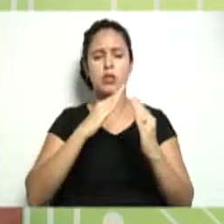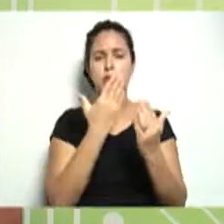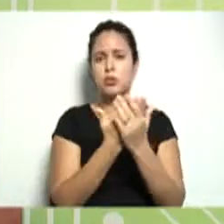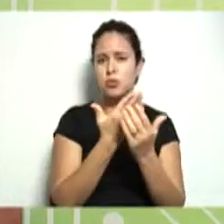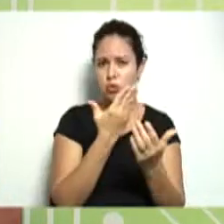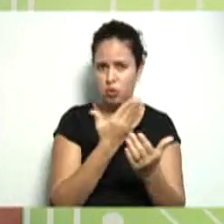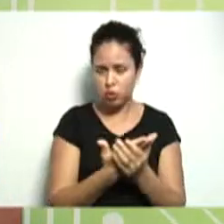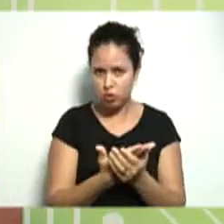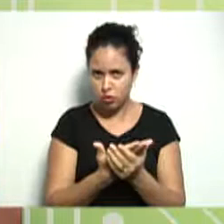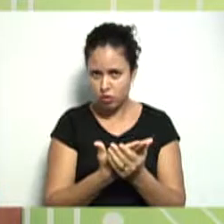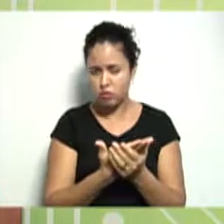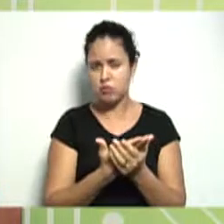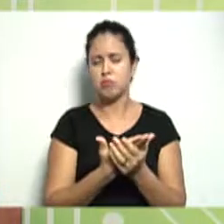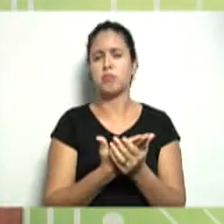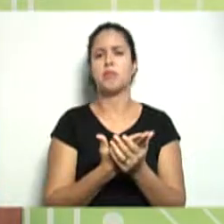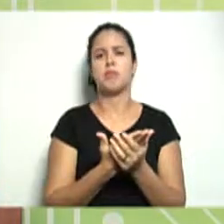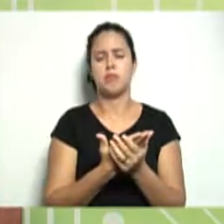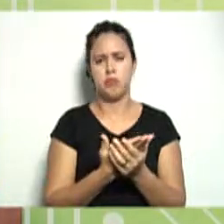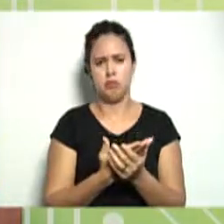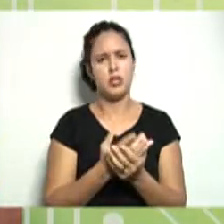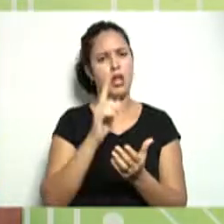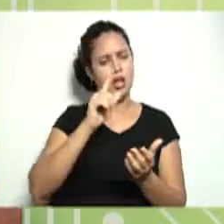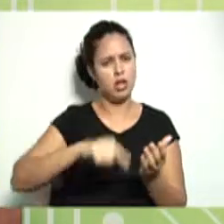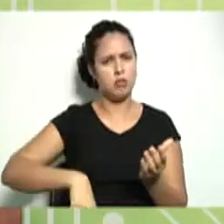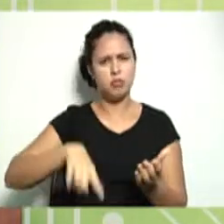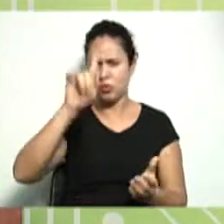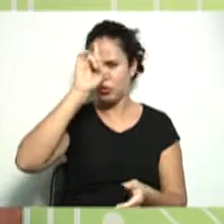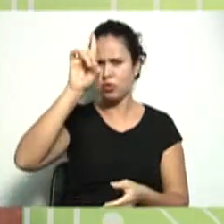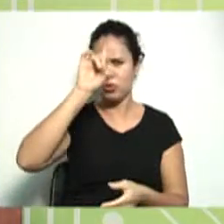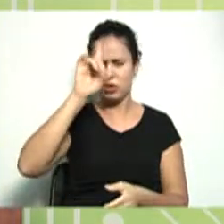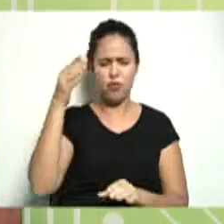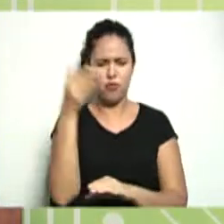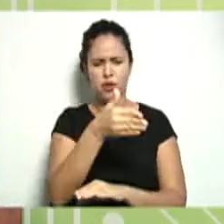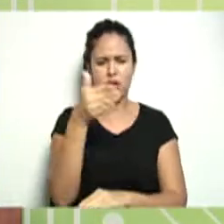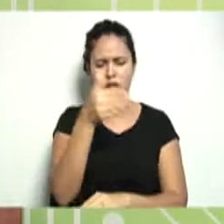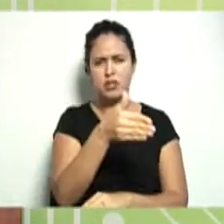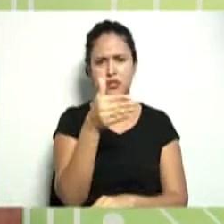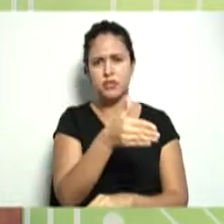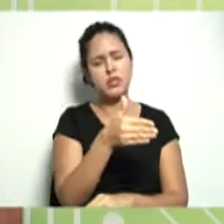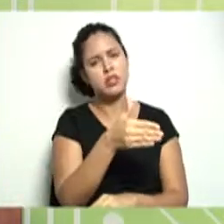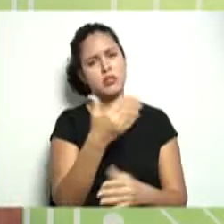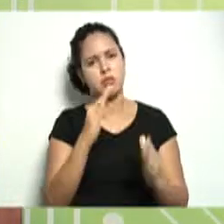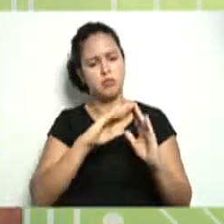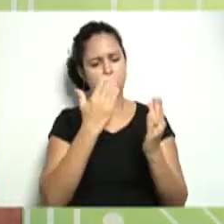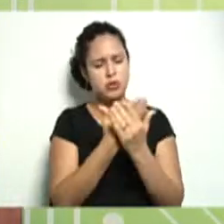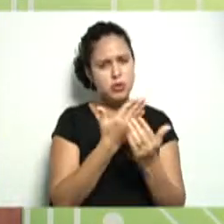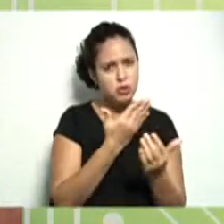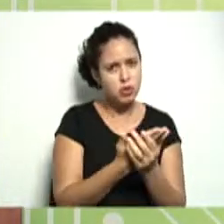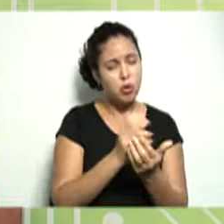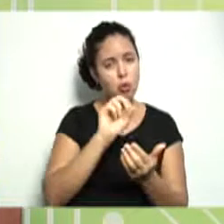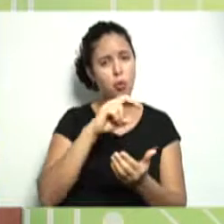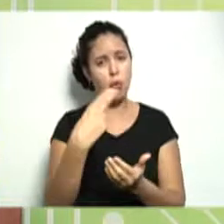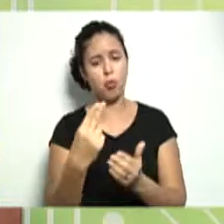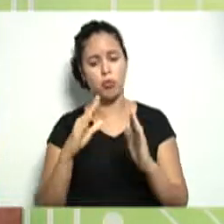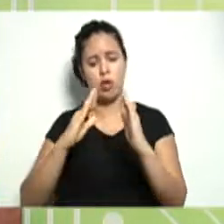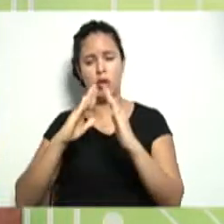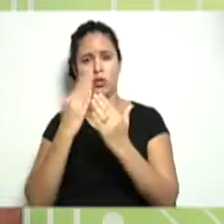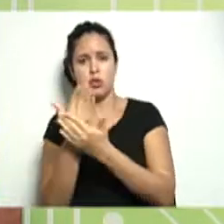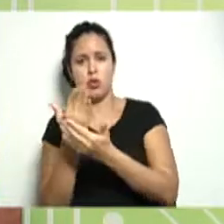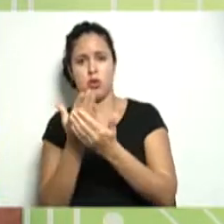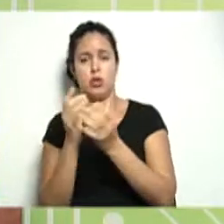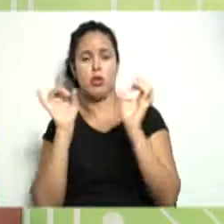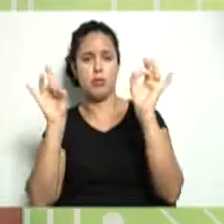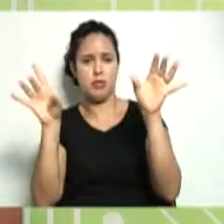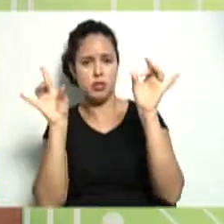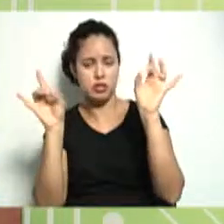uma escola dita regular, ou foi uma escola especial que só ensina a profissão? Foi uma